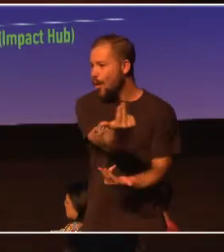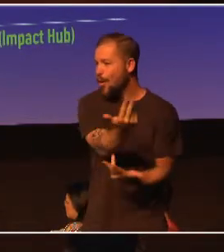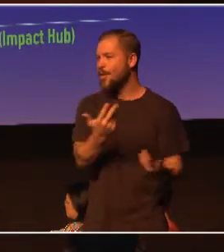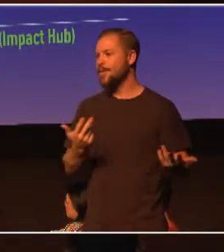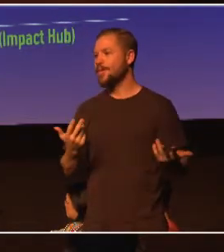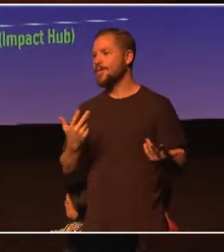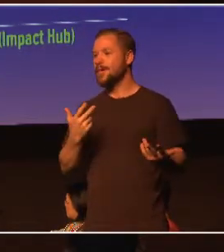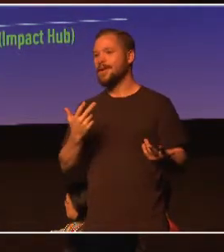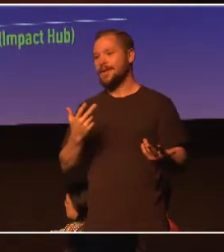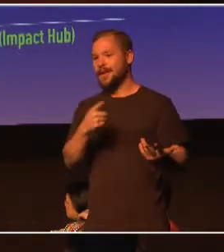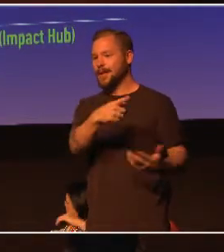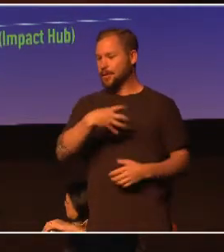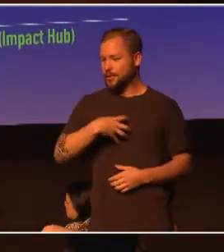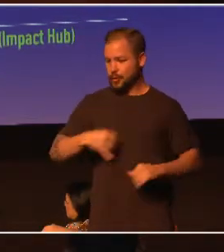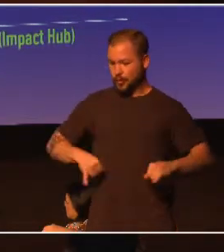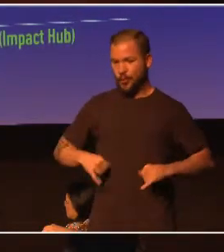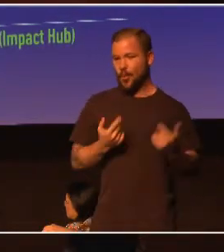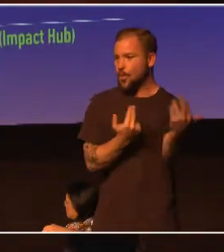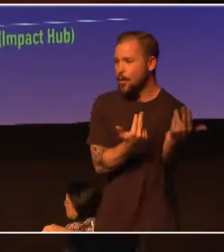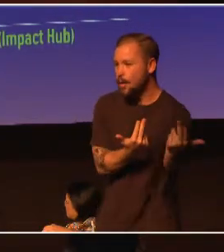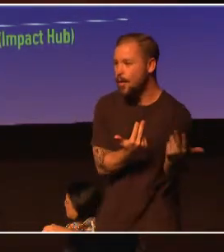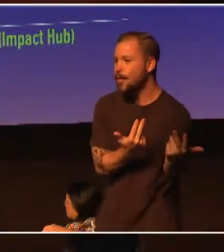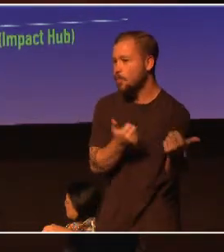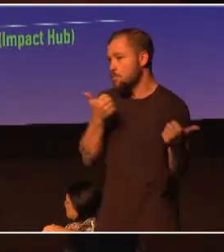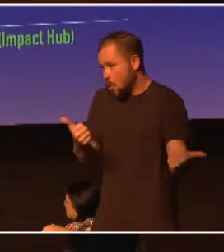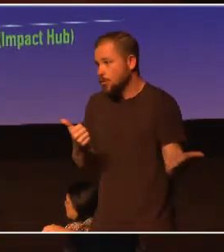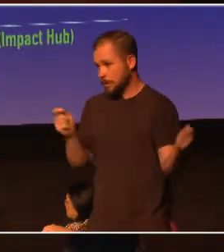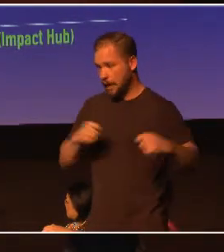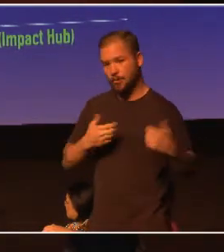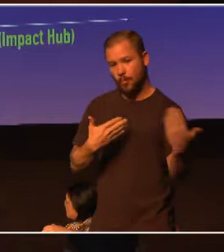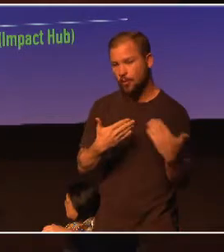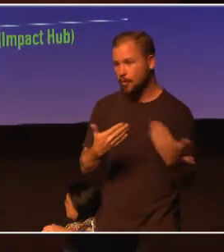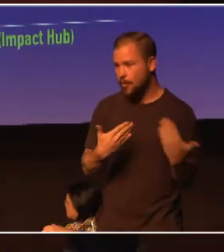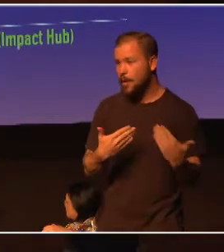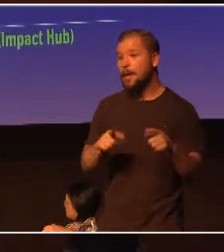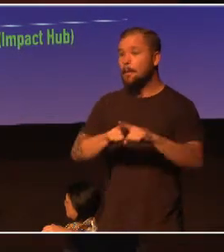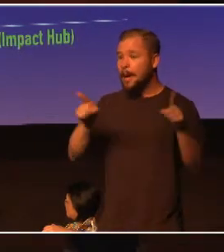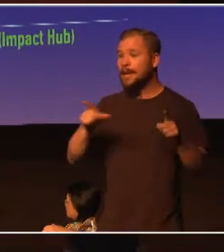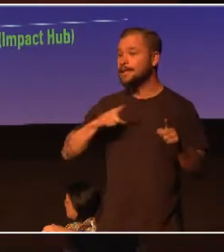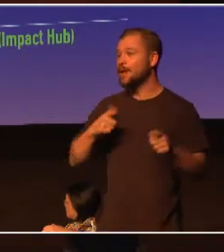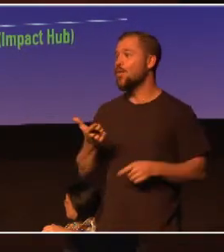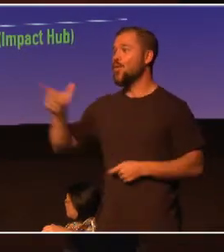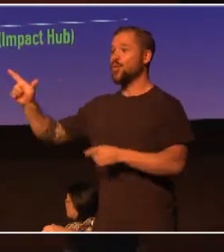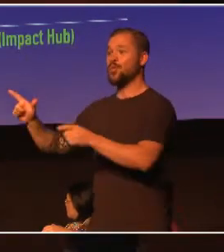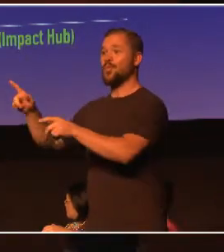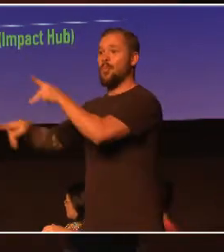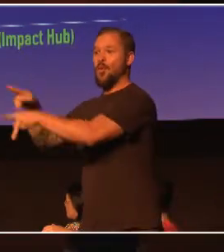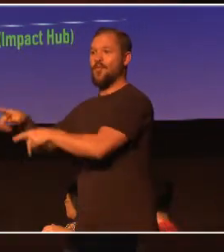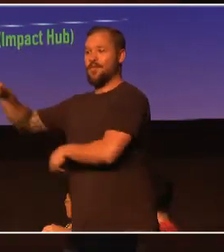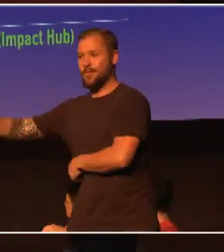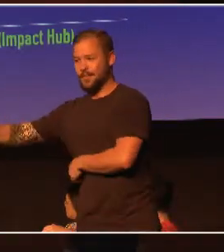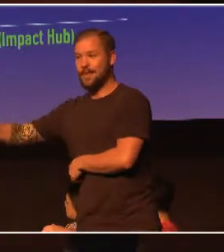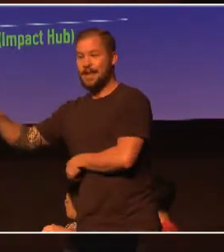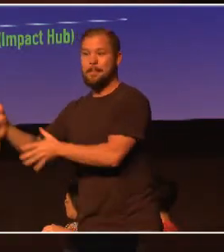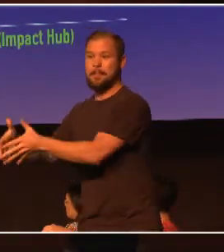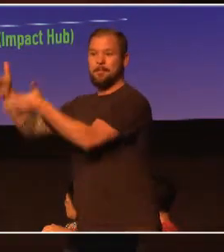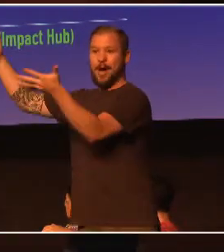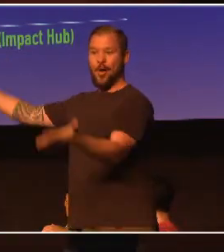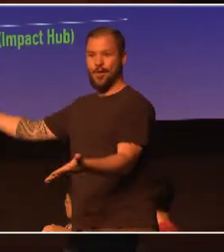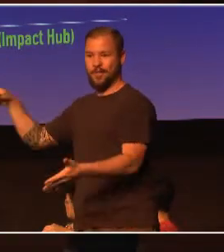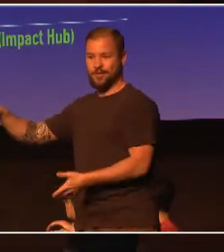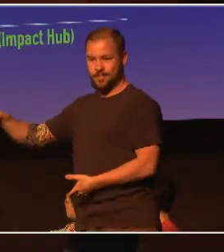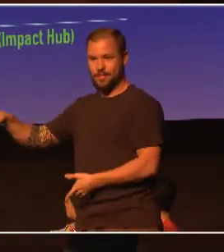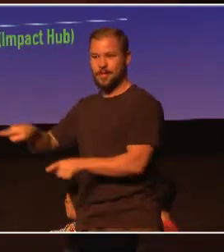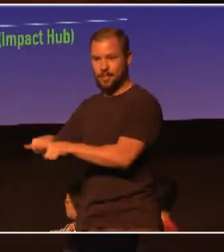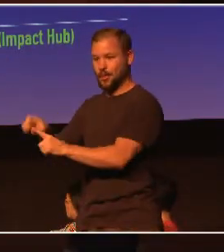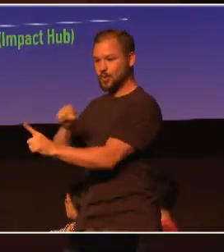que é a situação que elas vivem, mas, ao mesmo tempo, há uma necessidade de a gente falar com outro público. E, do outro lado, ainda maior, né, porque há uma preguiça